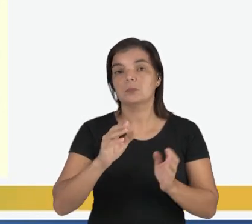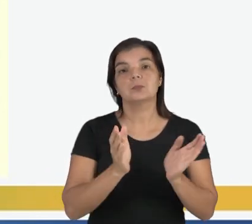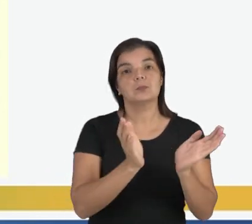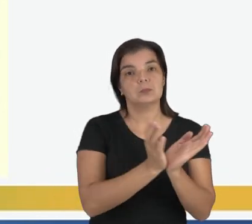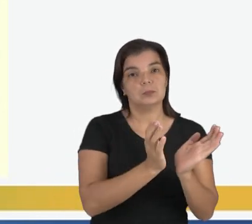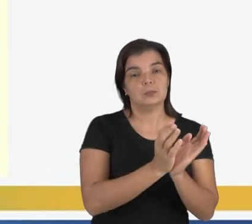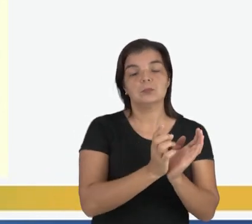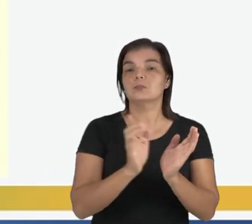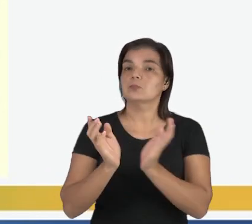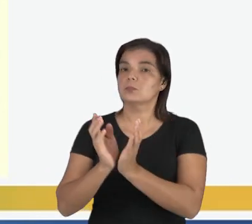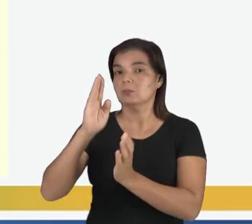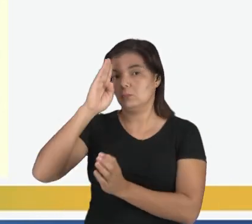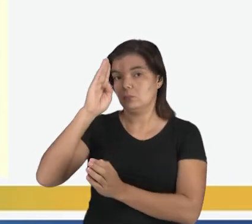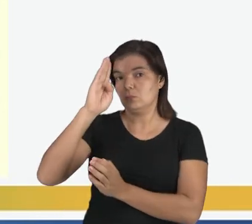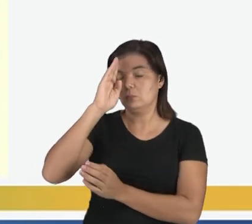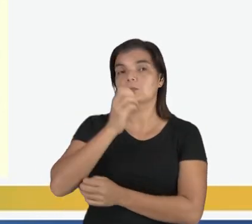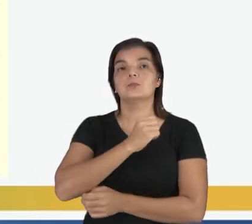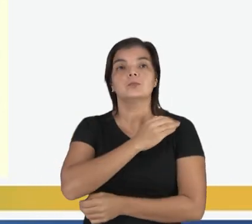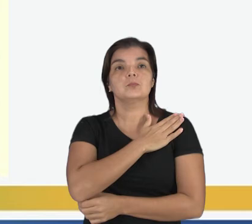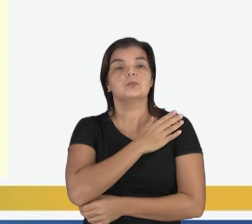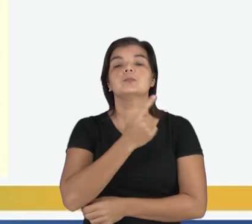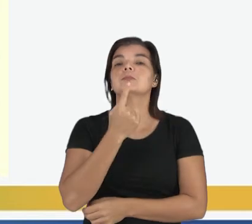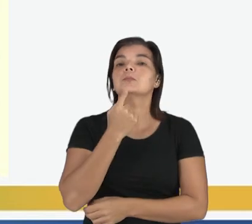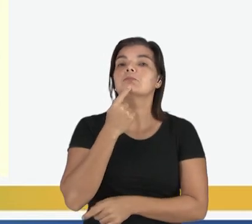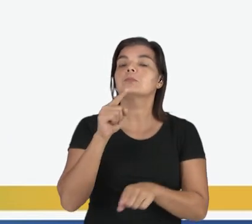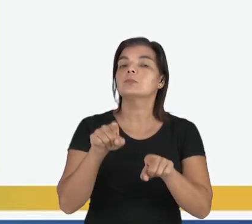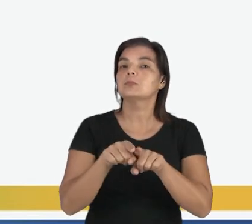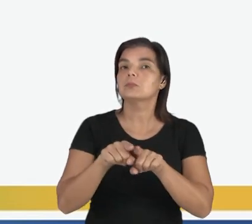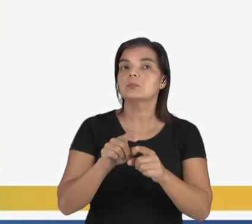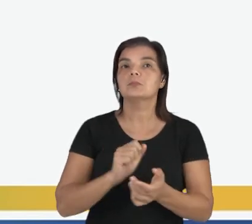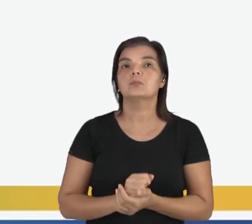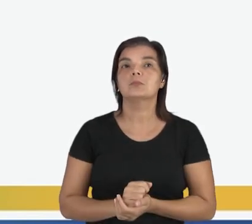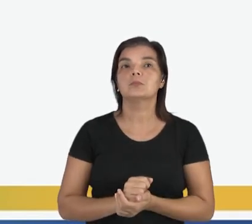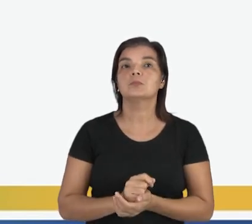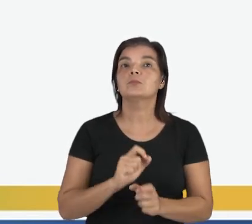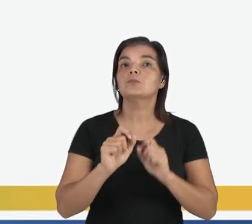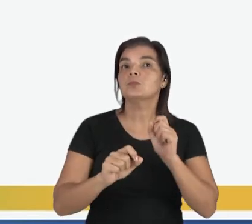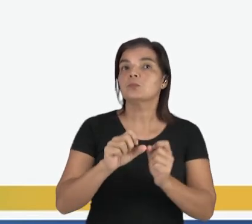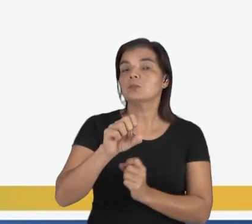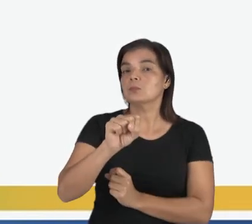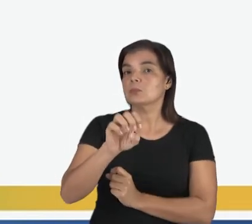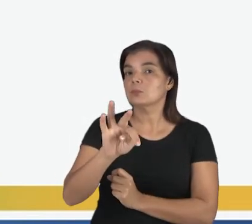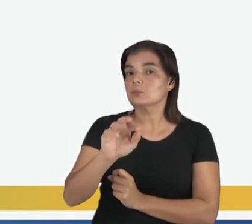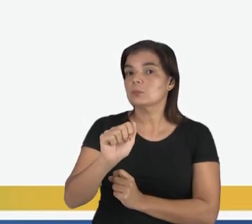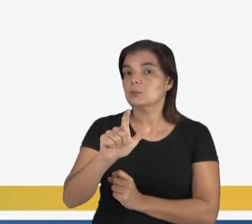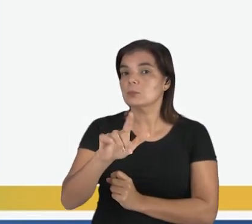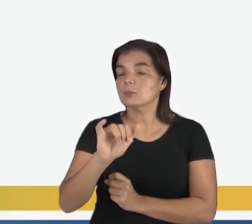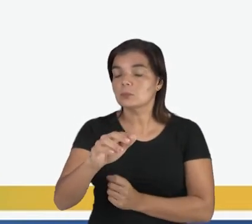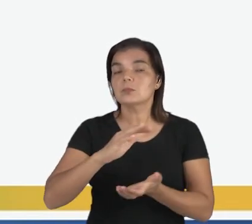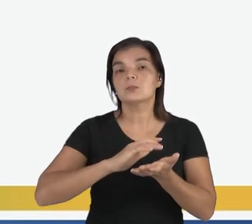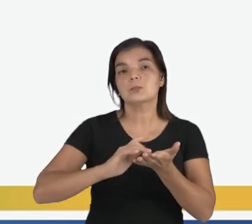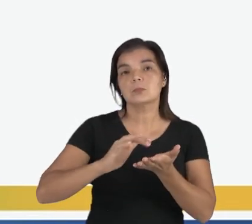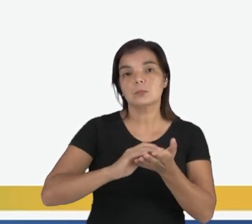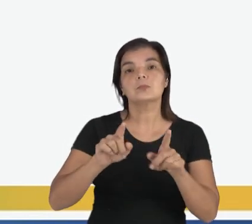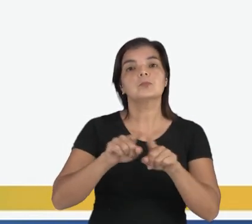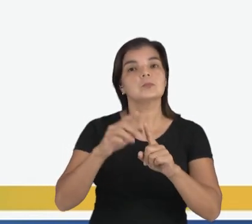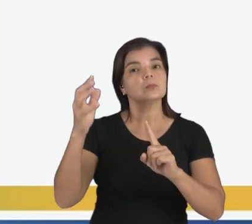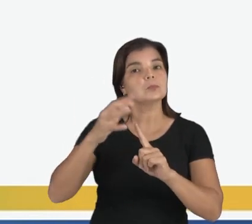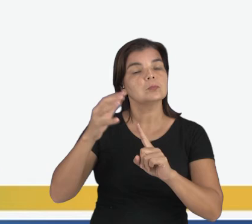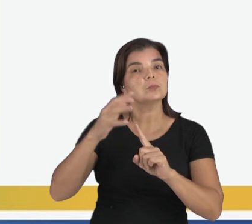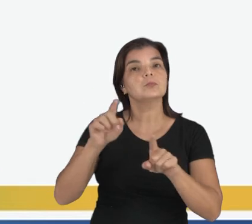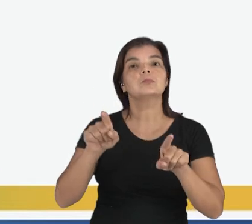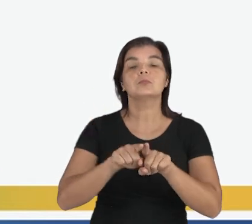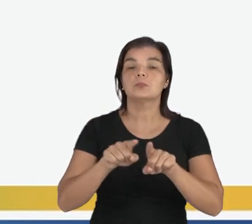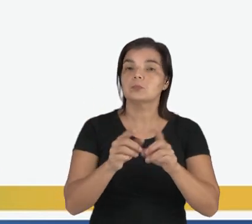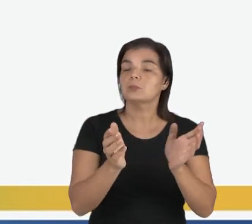Trotsky, né? Que foi o capitão aí do Exército Vermelho. Só que aí Stalin, ele acaba, né, sendo secretário, ele tem mais influência